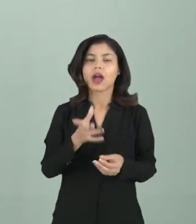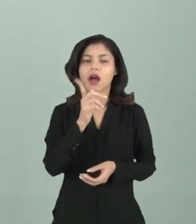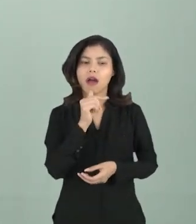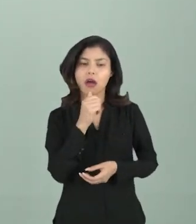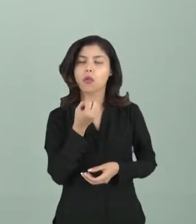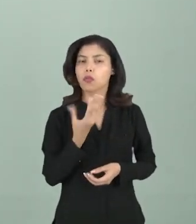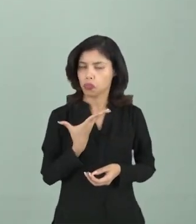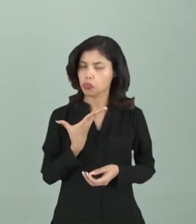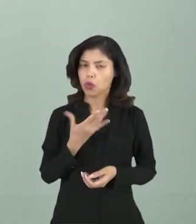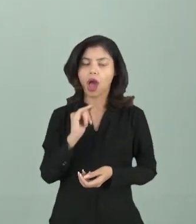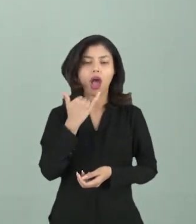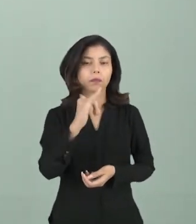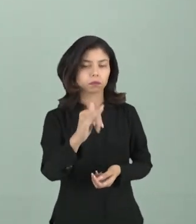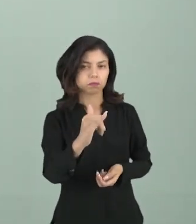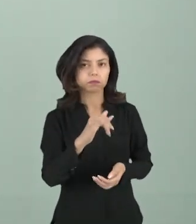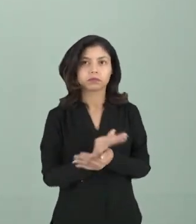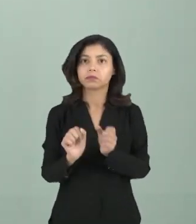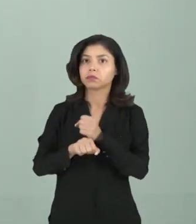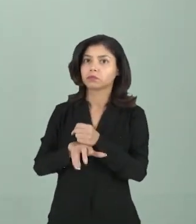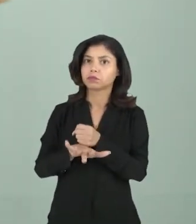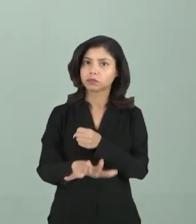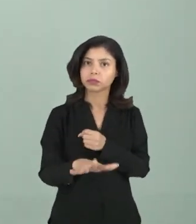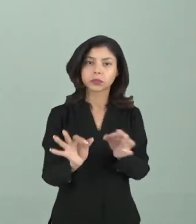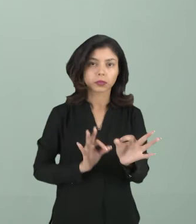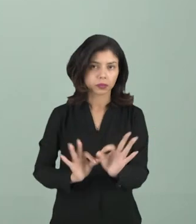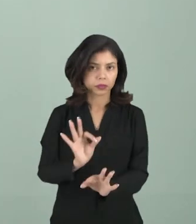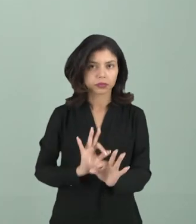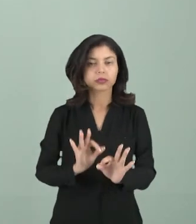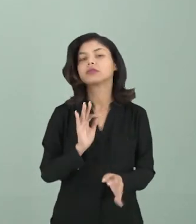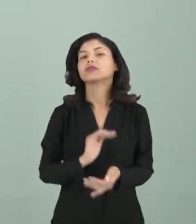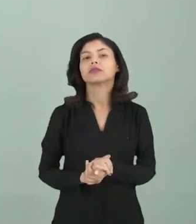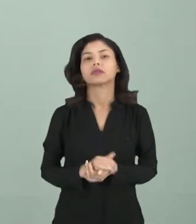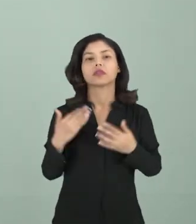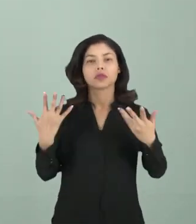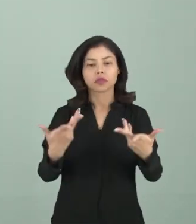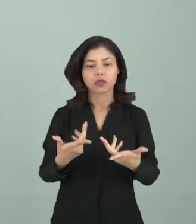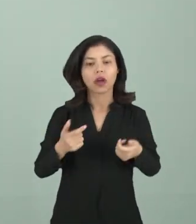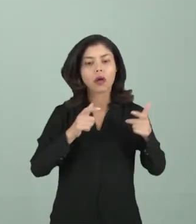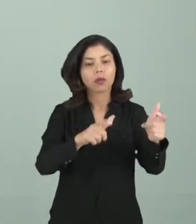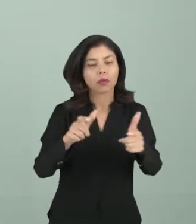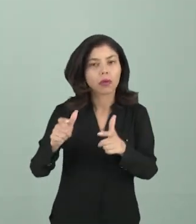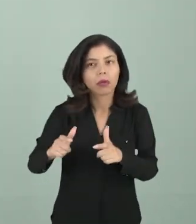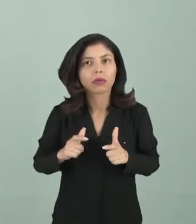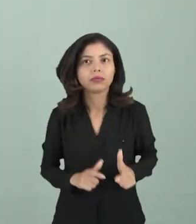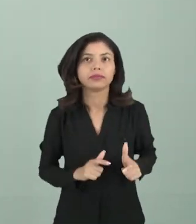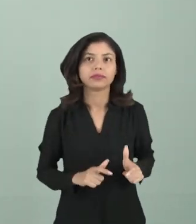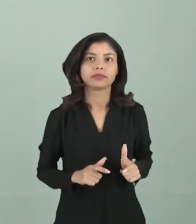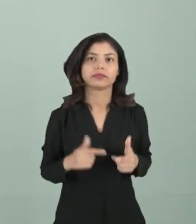tratada, energia elétrica, saneamento básico, porque não é um ambiente,